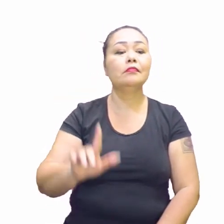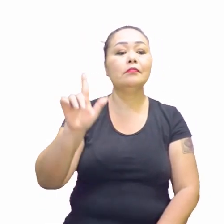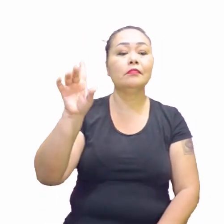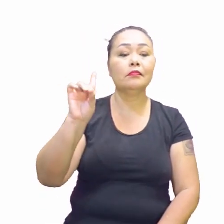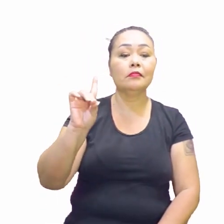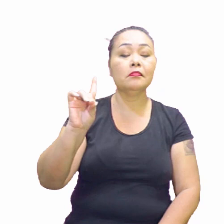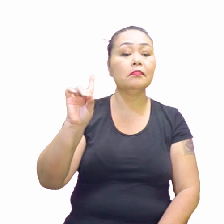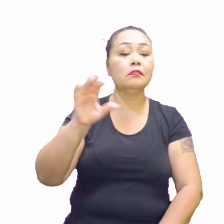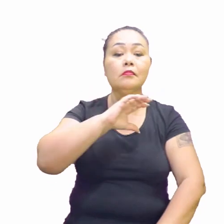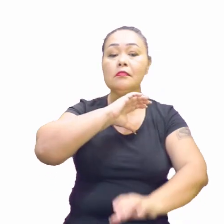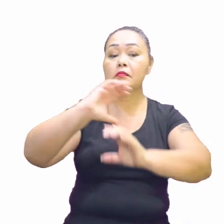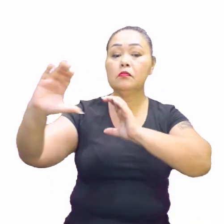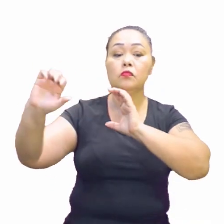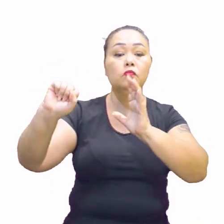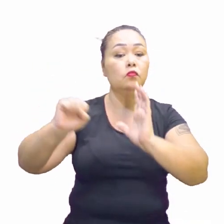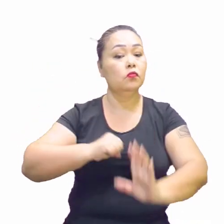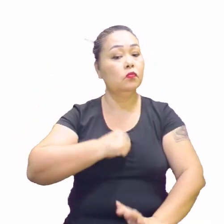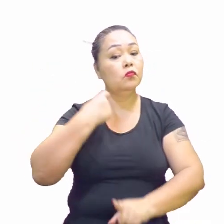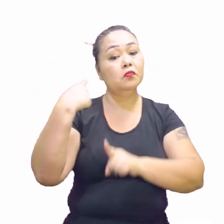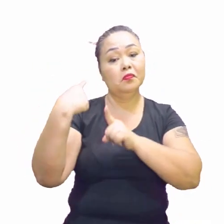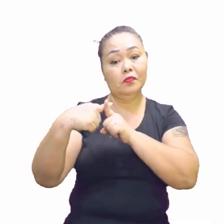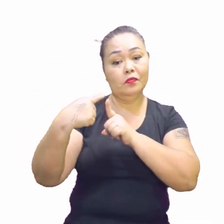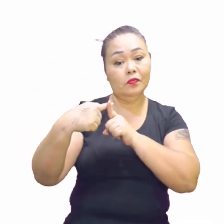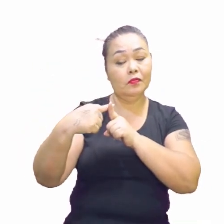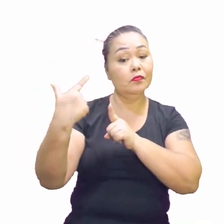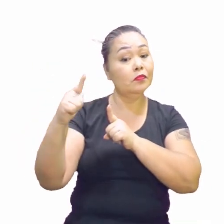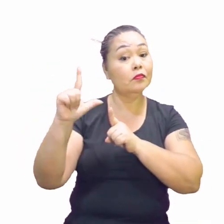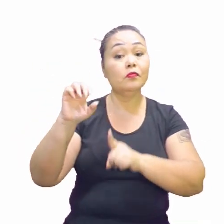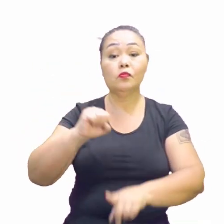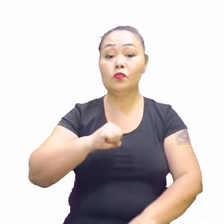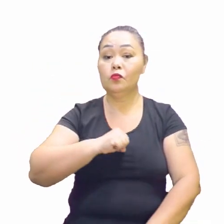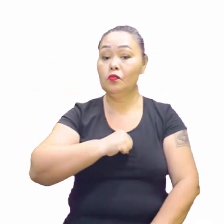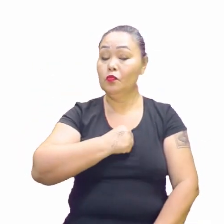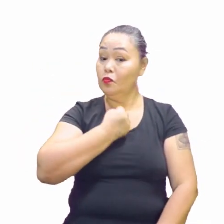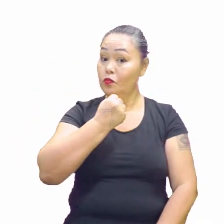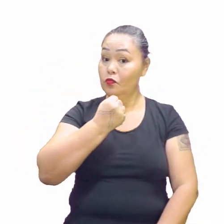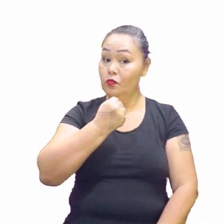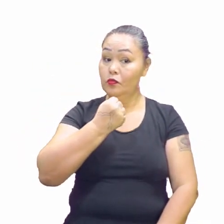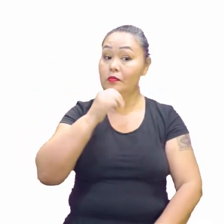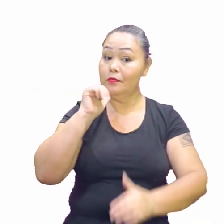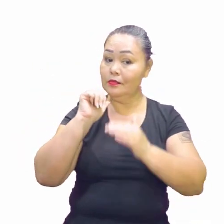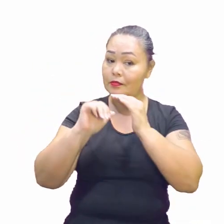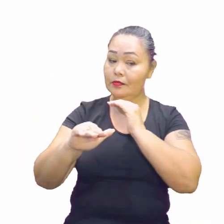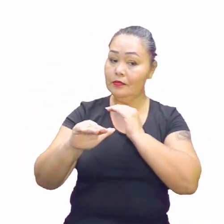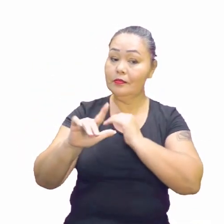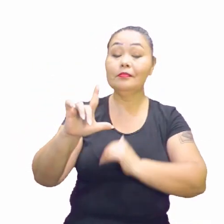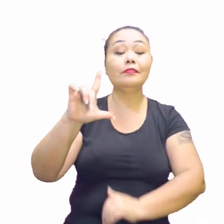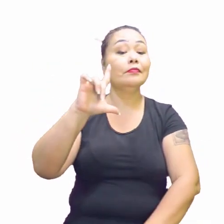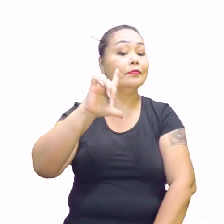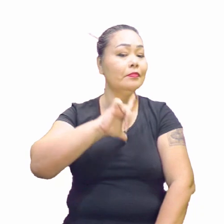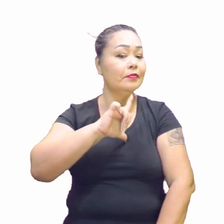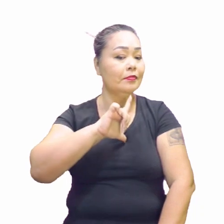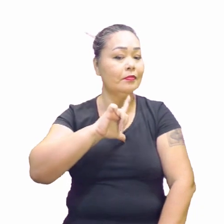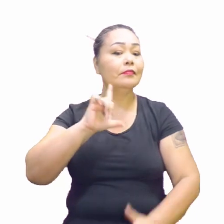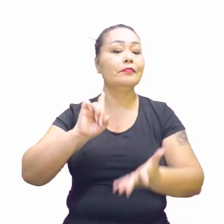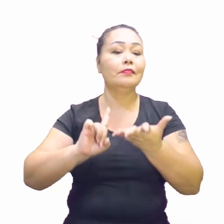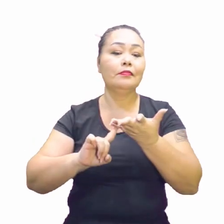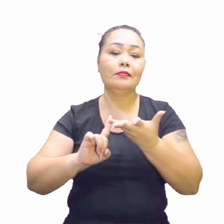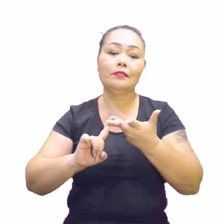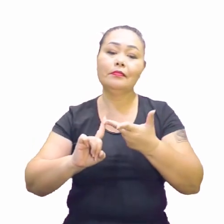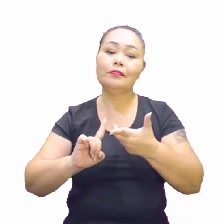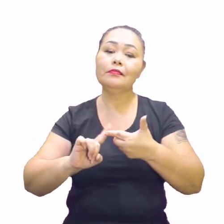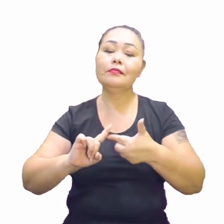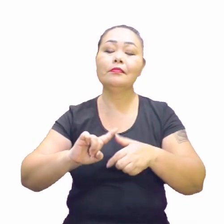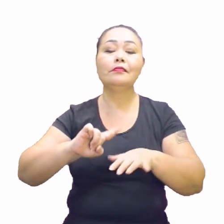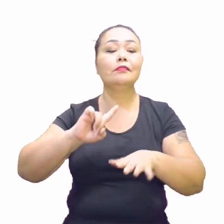D. Não cantaremos o ódio porque não houve ódios guardados. Existiram